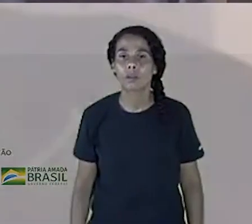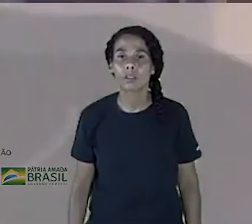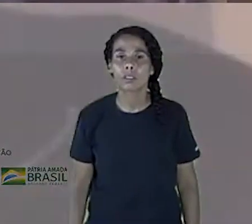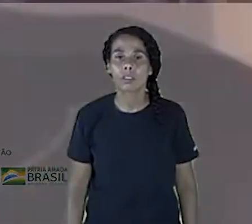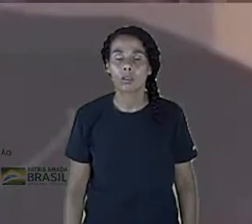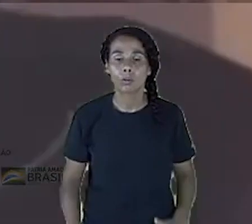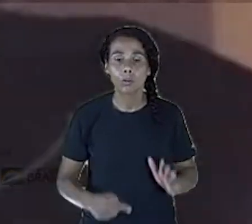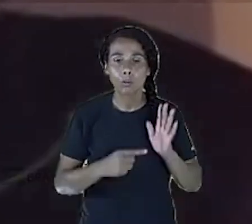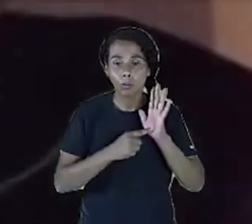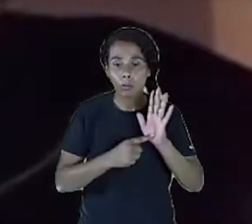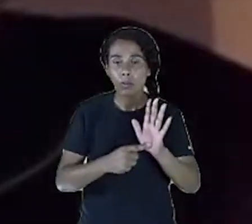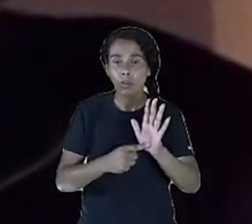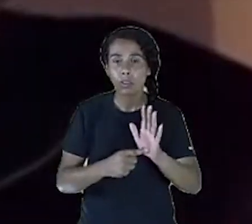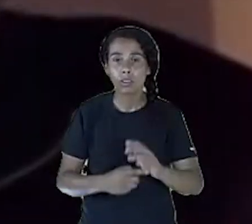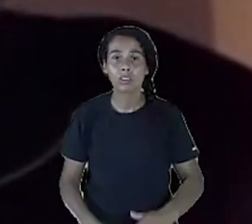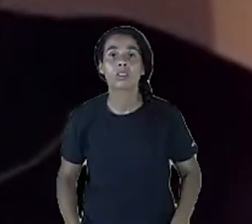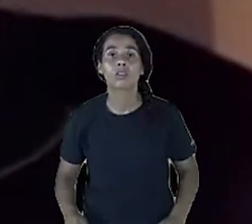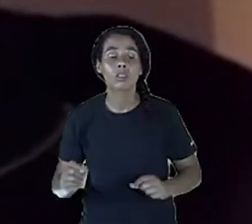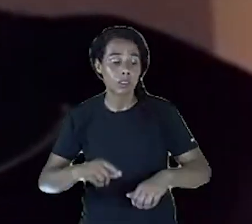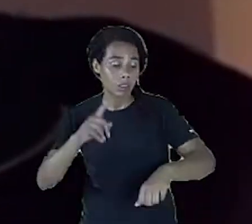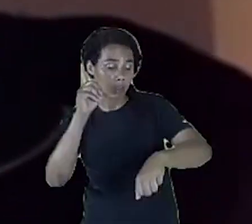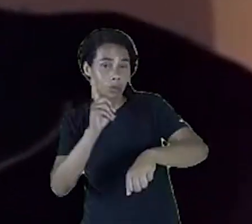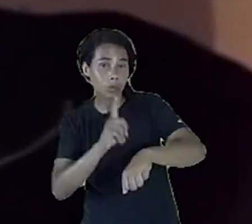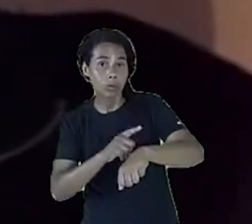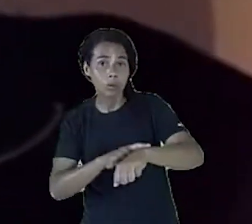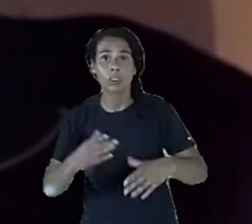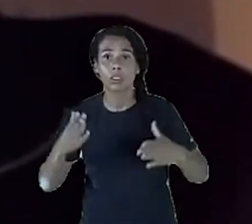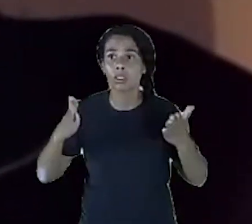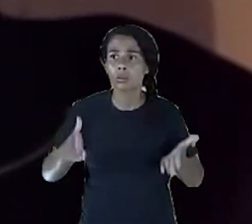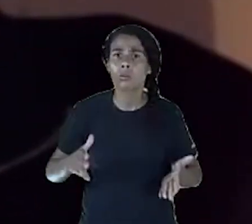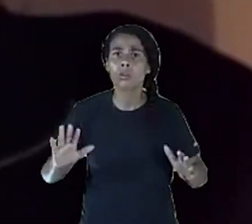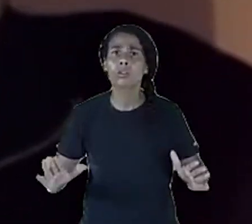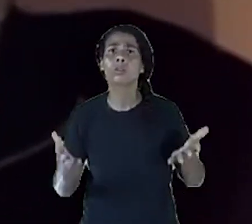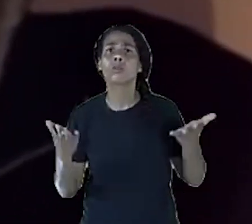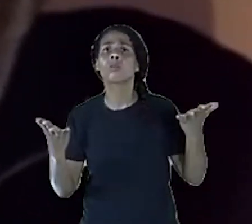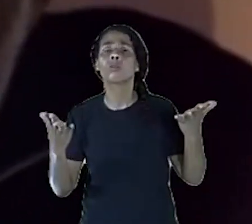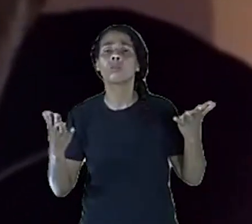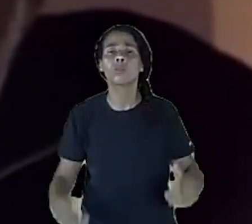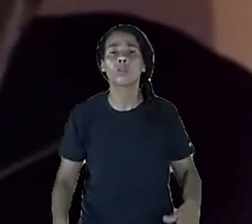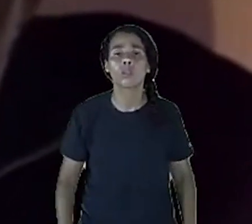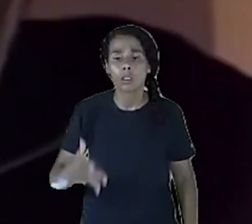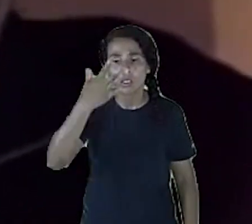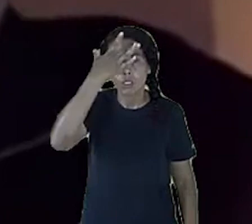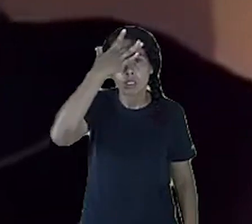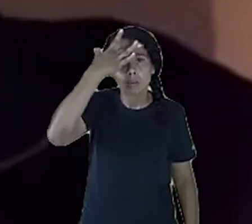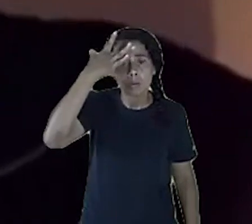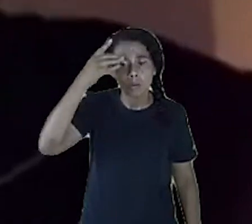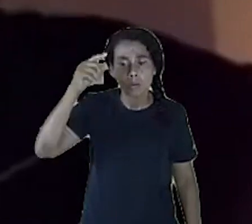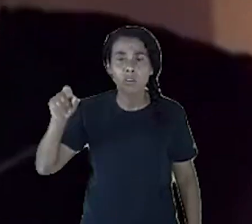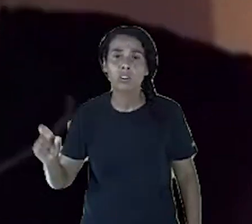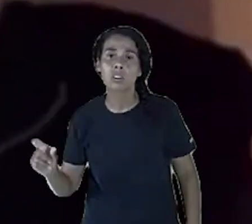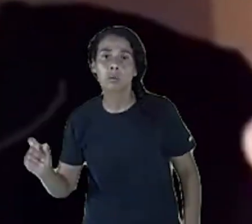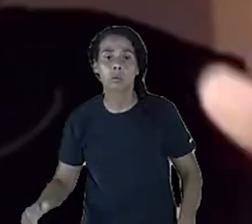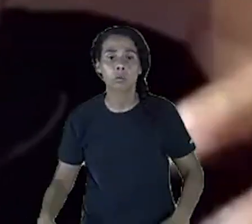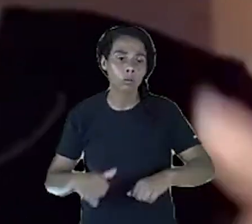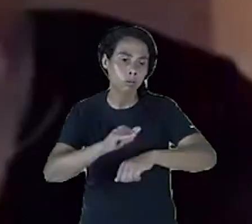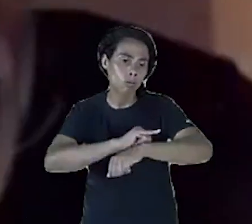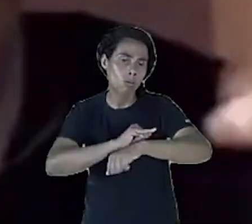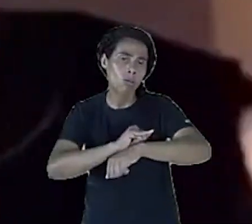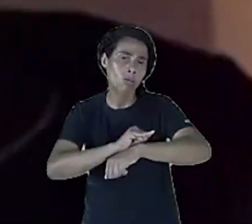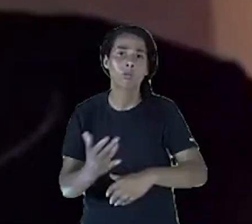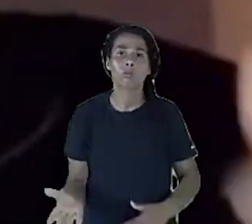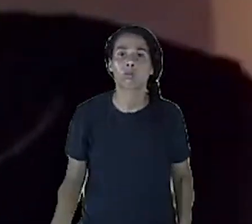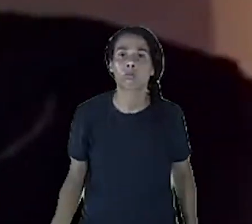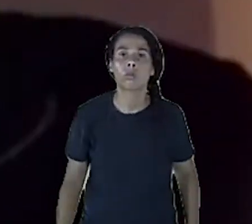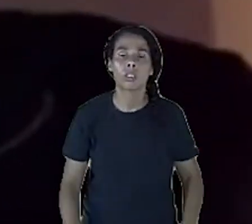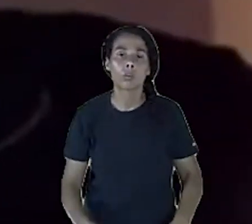transitoriedade permanente a qual estamos sujeitos, né? Essa passagem, nós